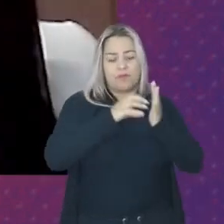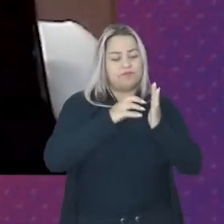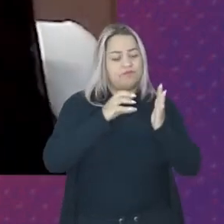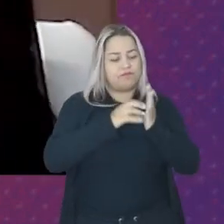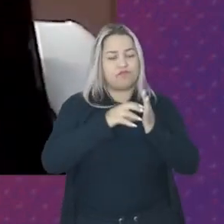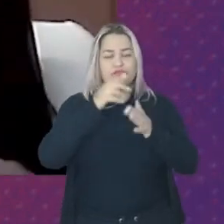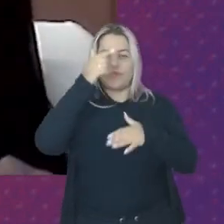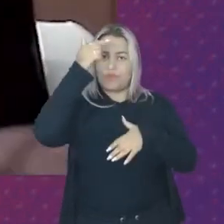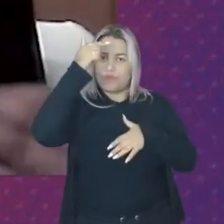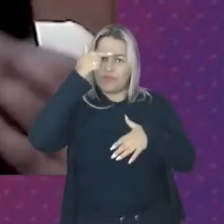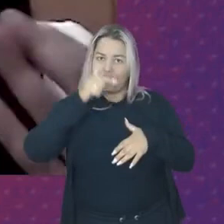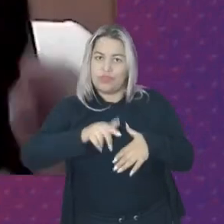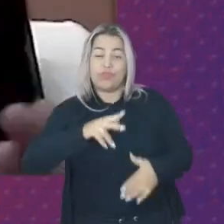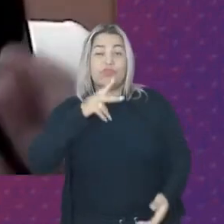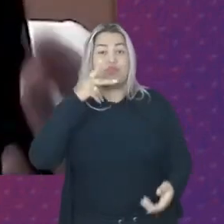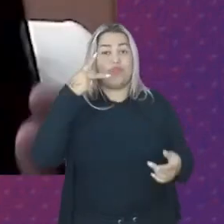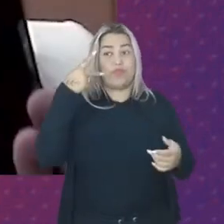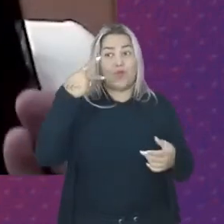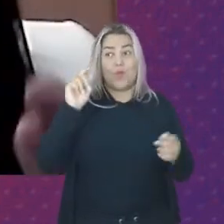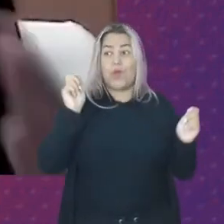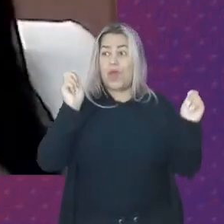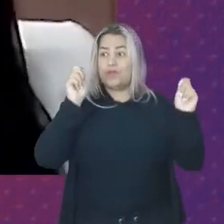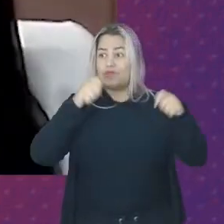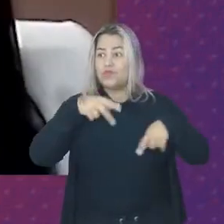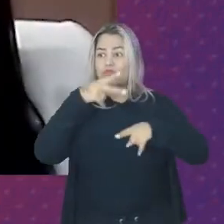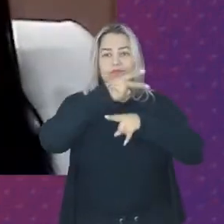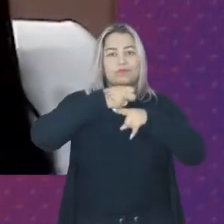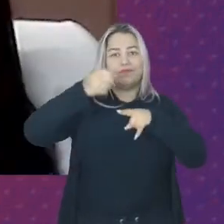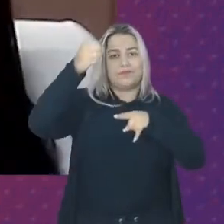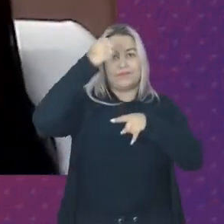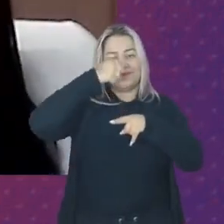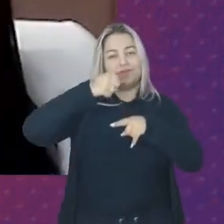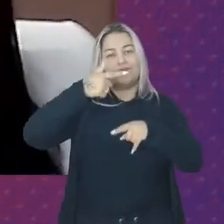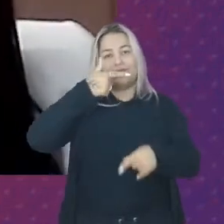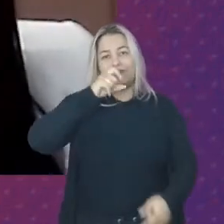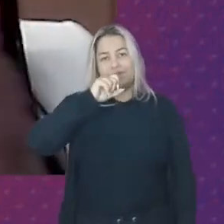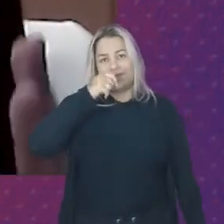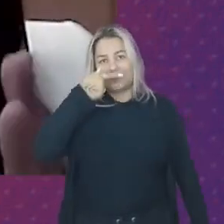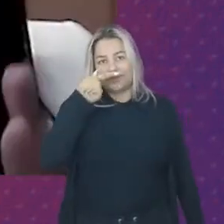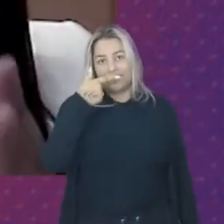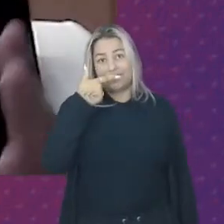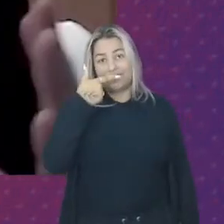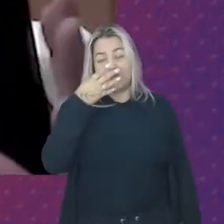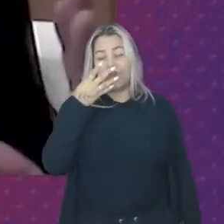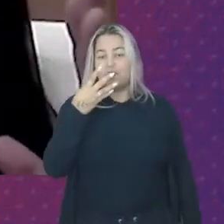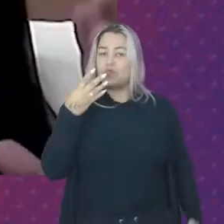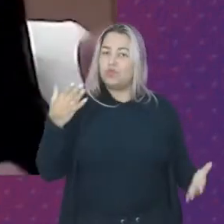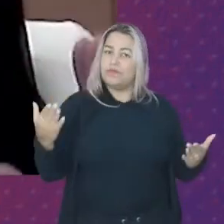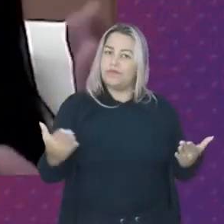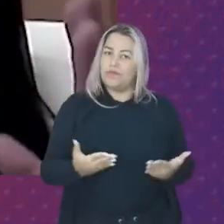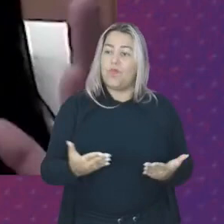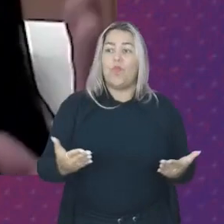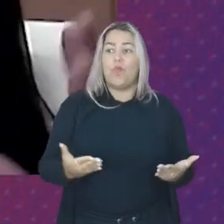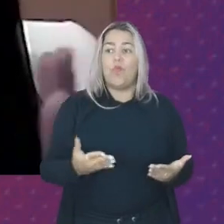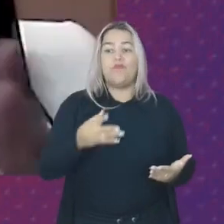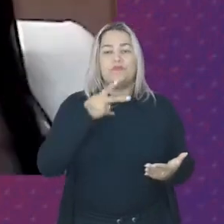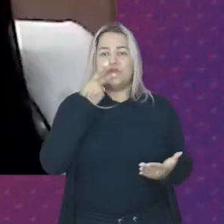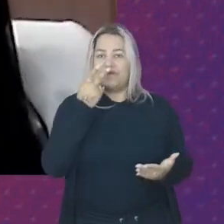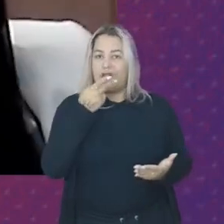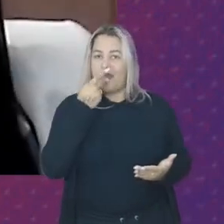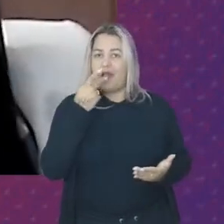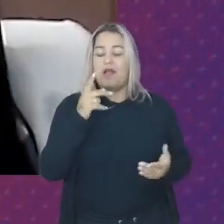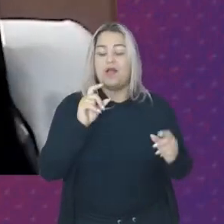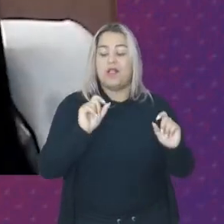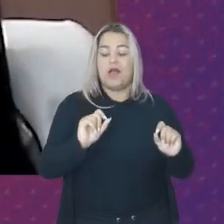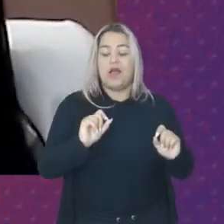certeza a conquistar a sua merecida vitória em 2024. Hoje a gente vai falar um pouco a